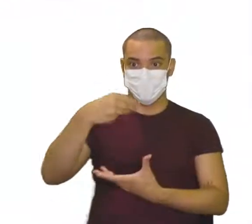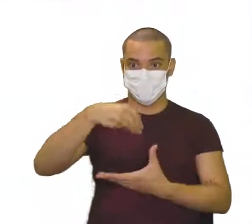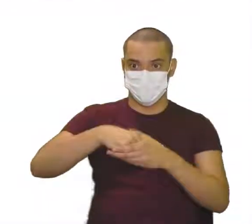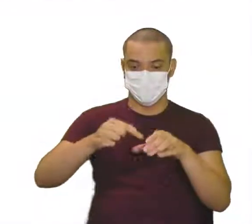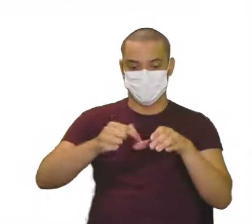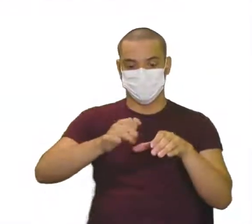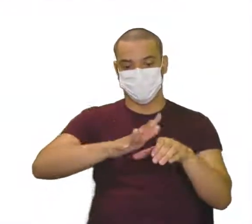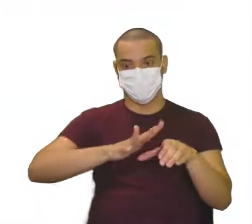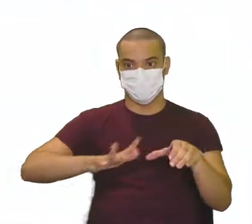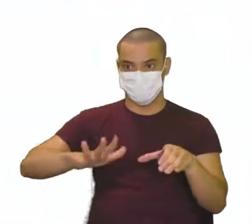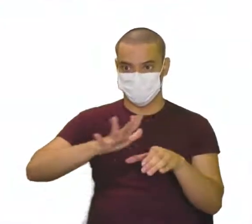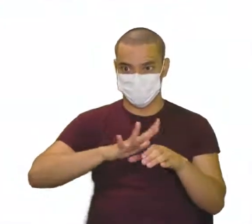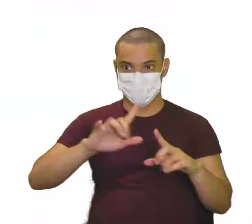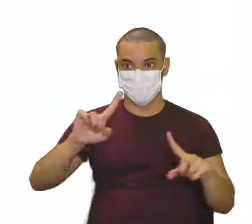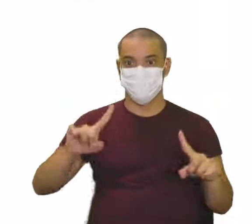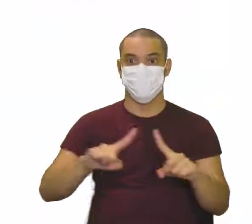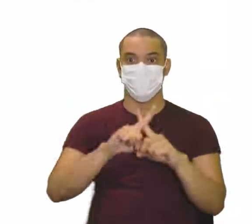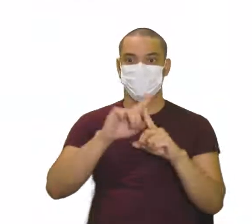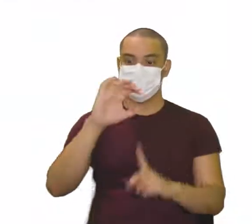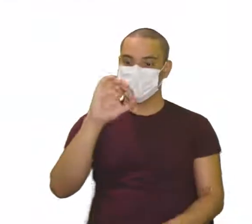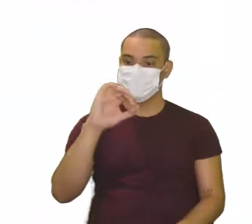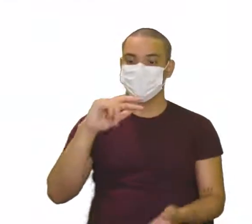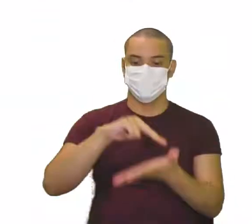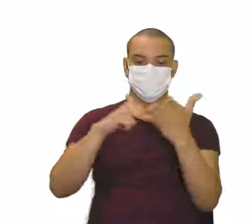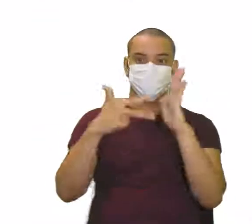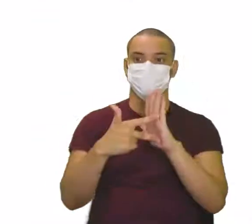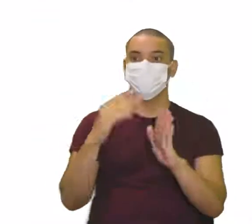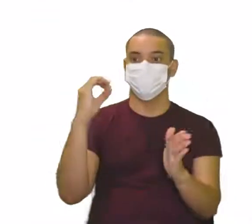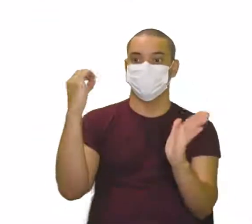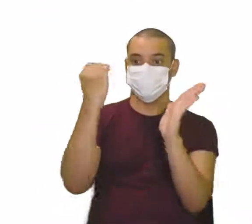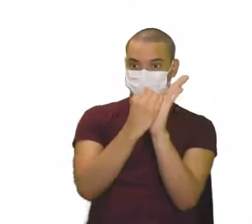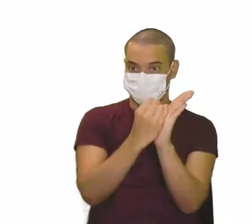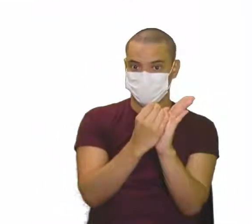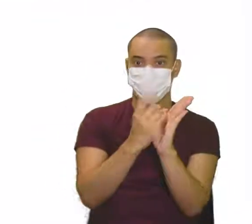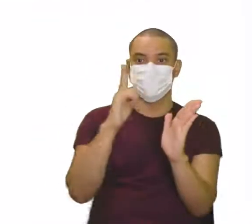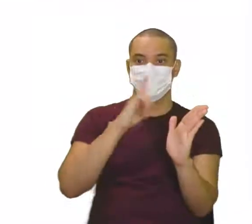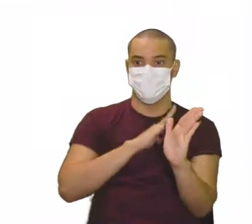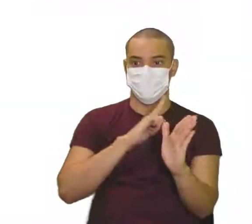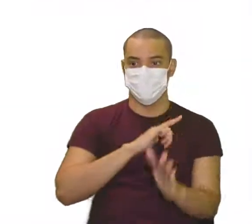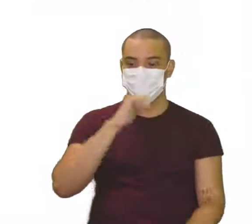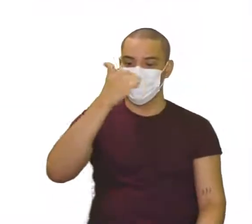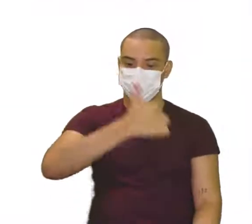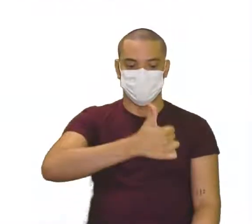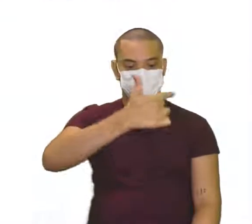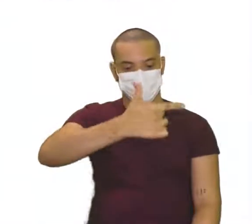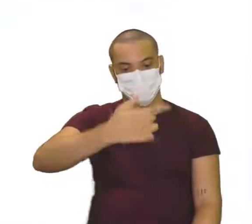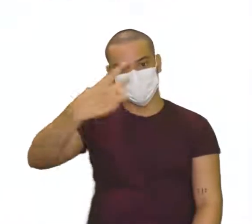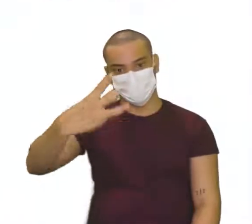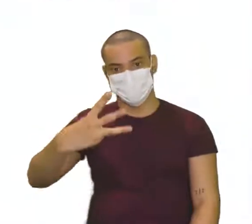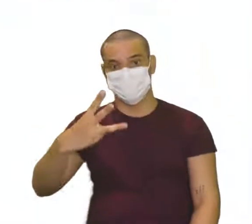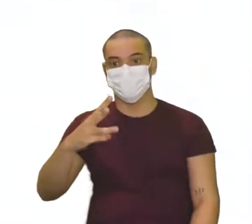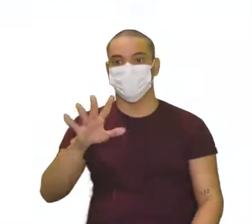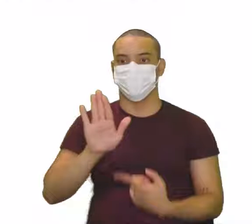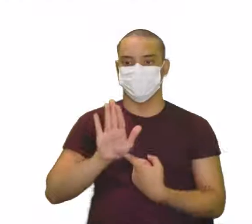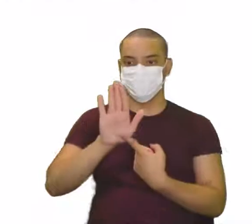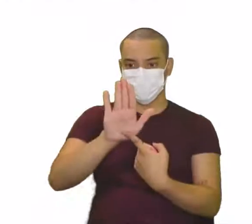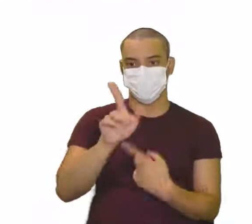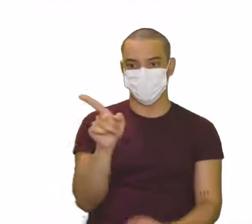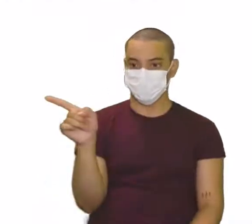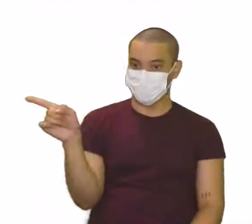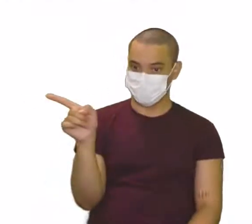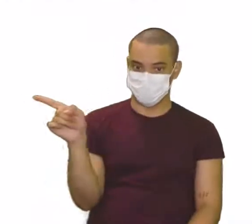velocidade inicial V0 atravessa sucessivamente as regiões 1, 2 e 3 da figura que está